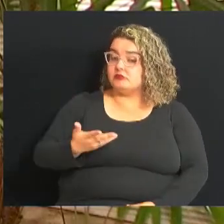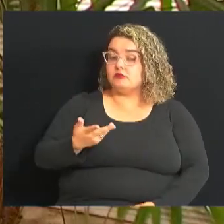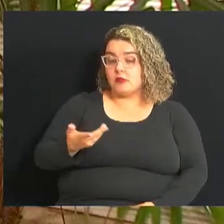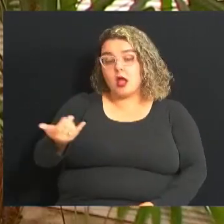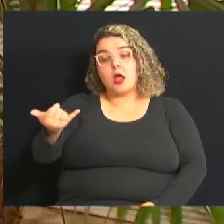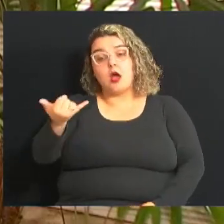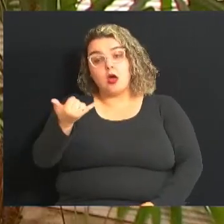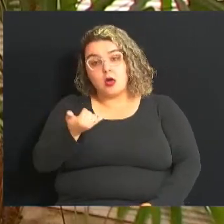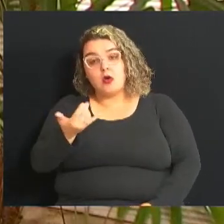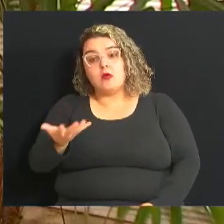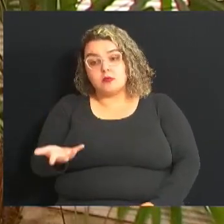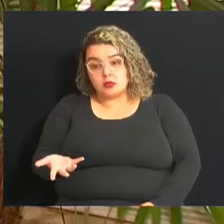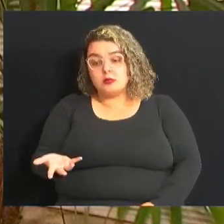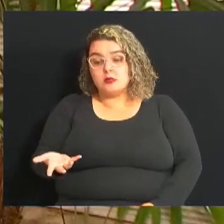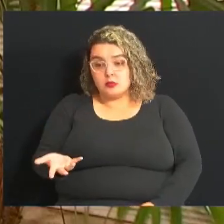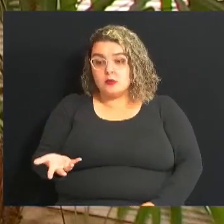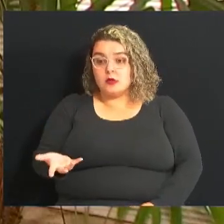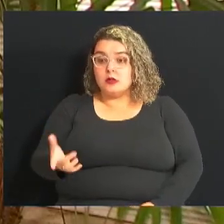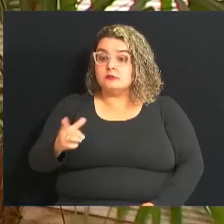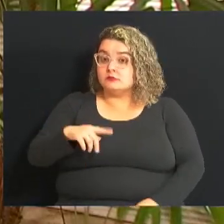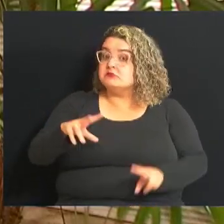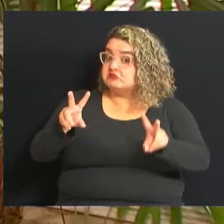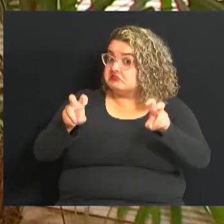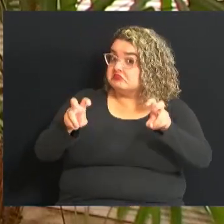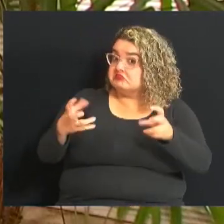acabou falando, não é? Tem essa questão que